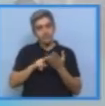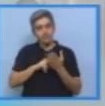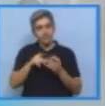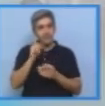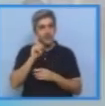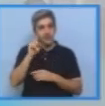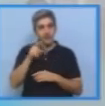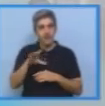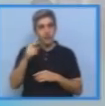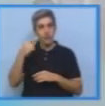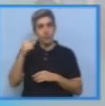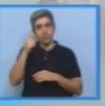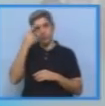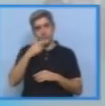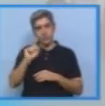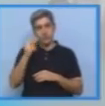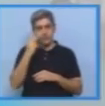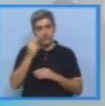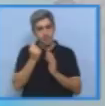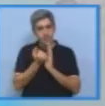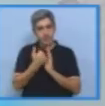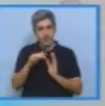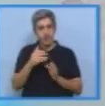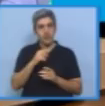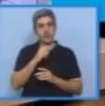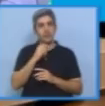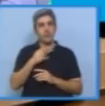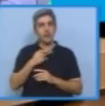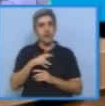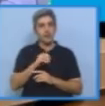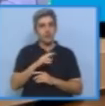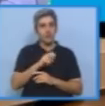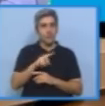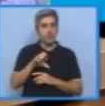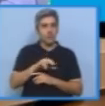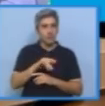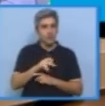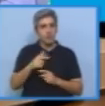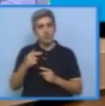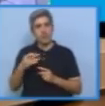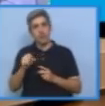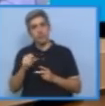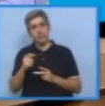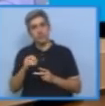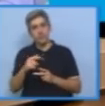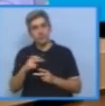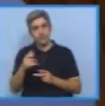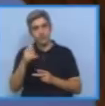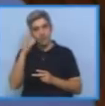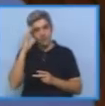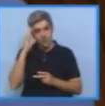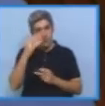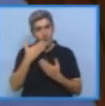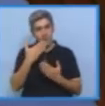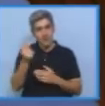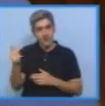certo, único na história das suas vidas. Diácono João Quintas e Tiago Esteves, muito boa tarde. Boa tarde. Obrigado por estarem neste